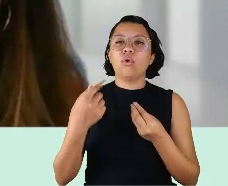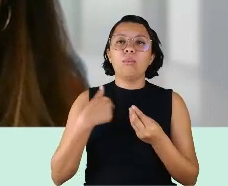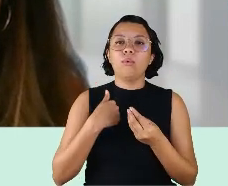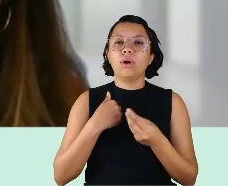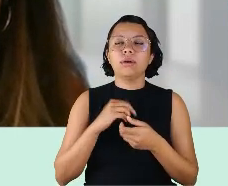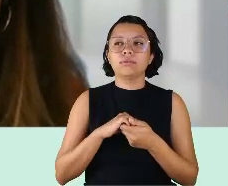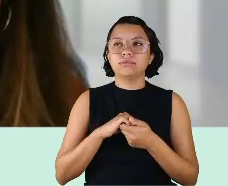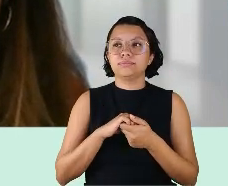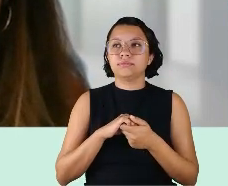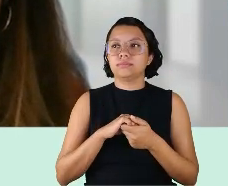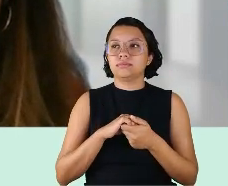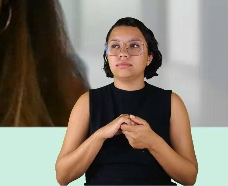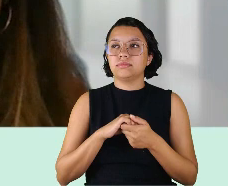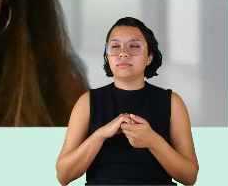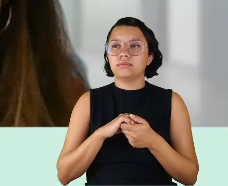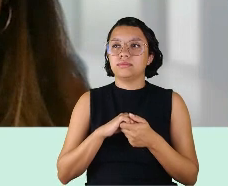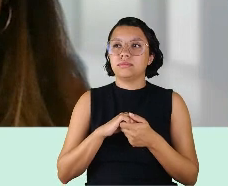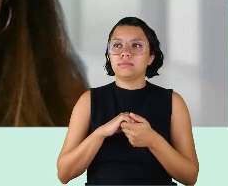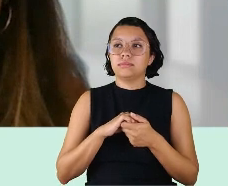Como é que eu